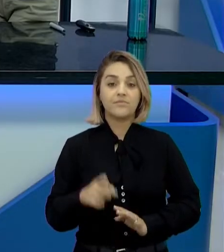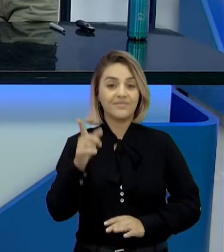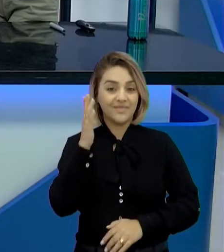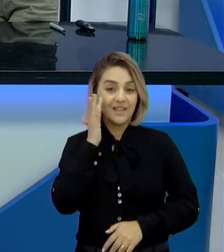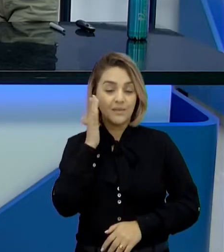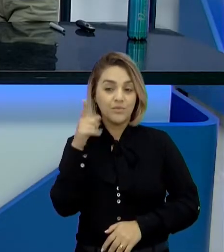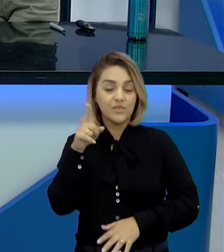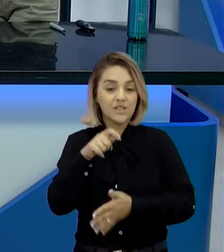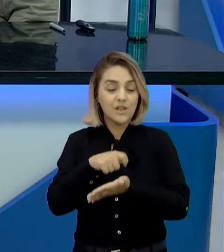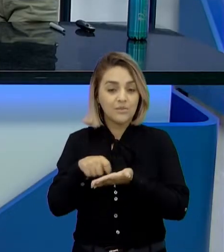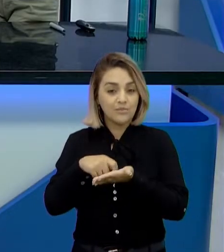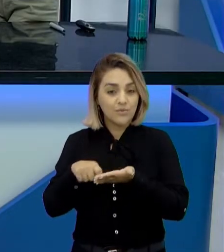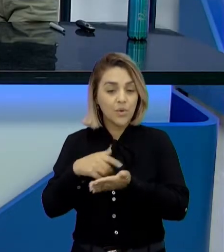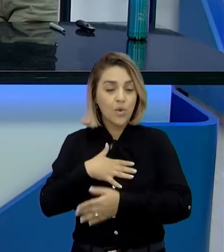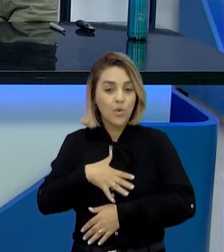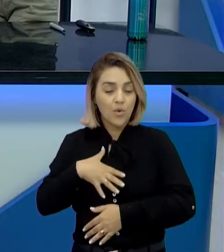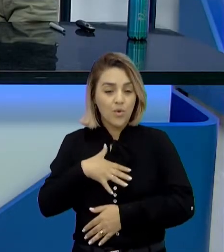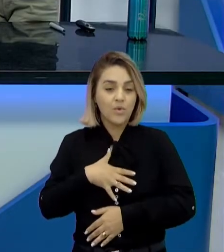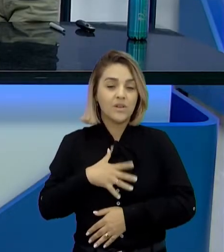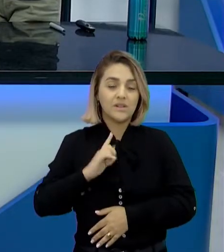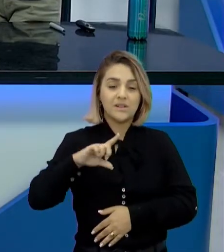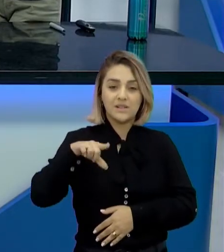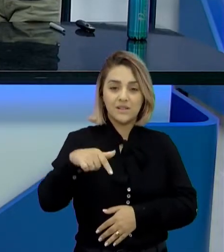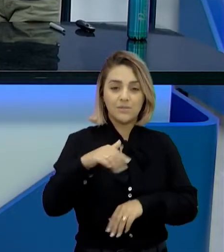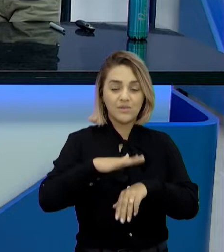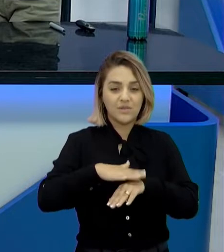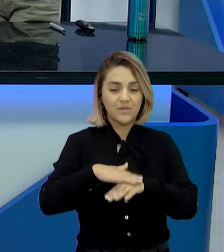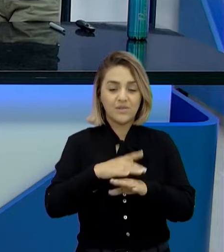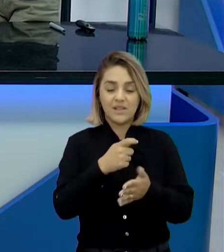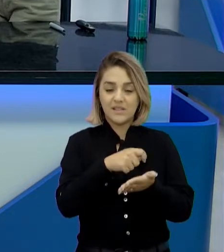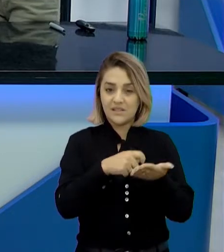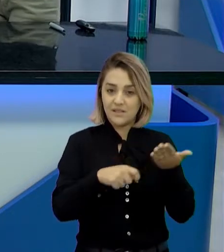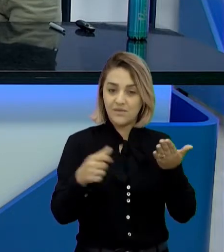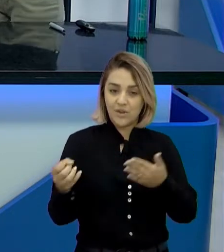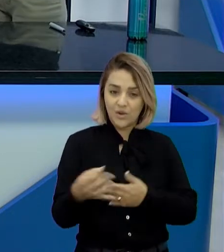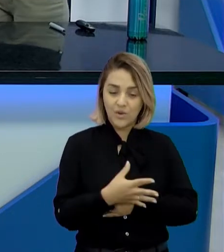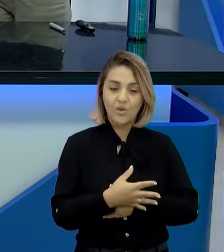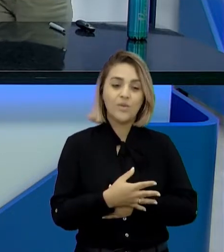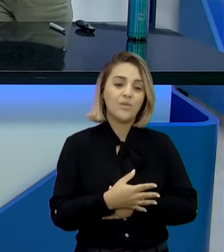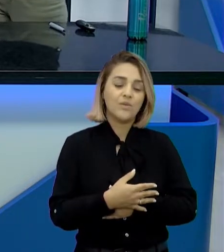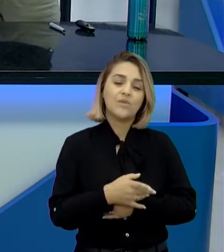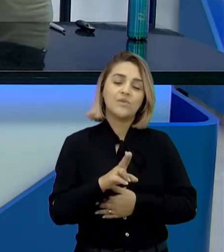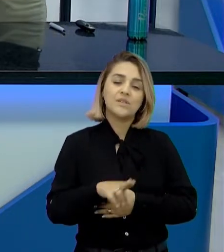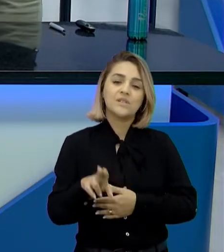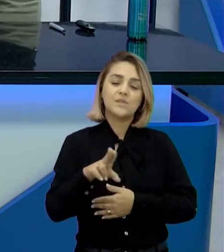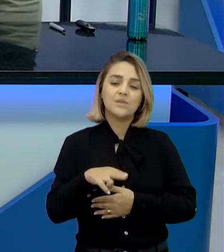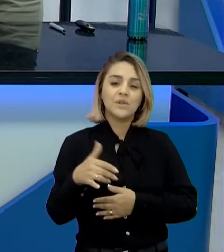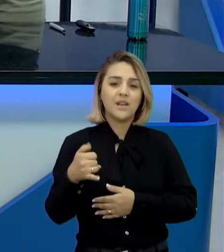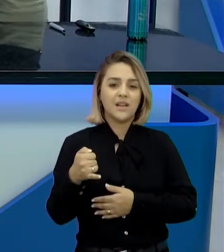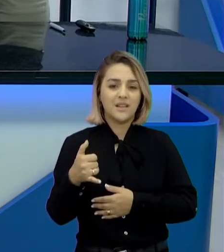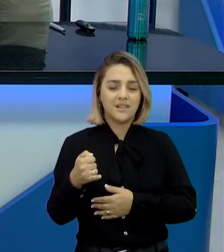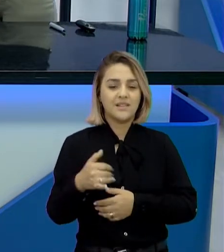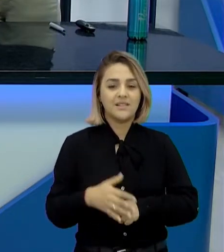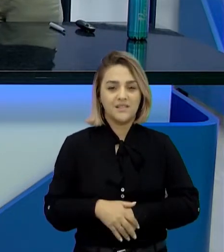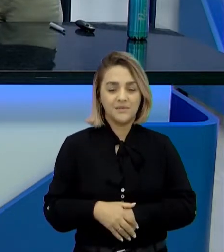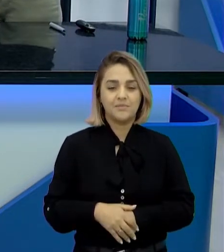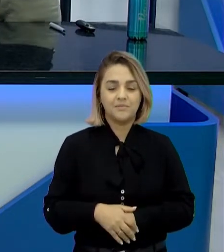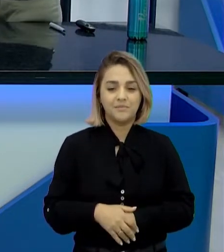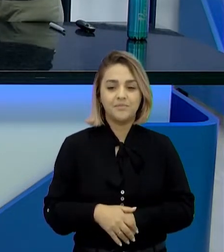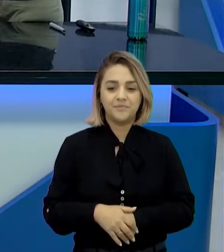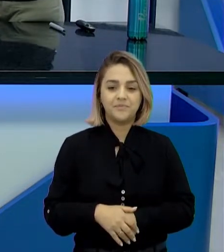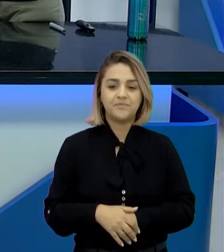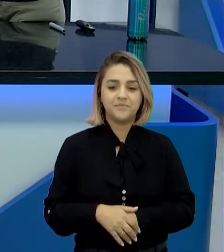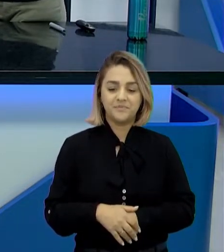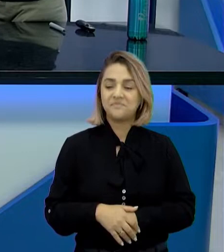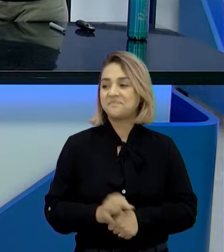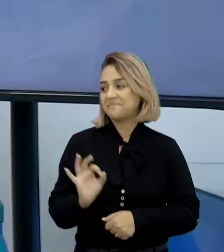rascunho e depois quando a gente pede para passar limpo do lápis, só passa a caneta, né? E entrega, né? Essa é a revisão. A gente